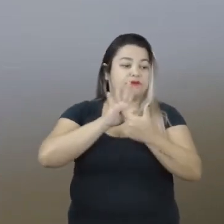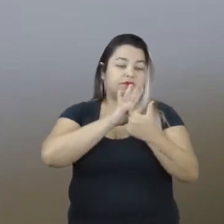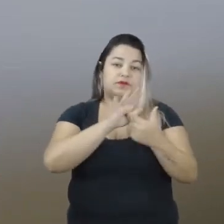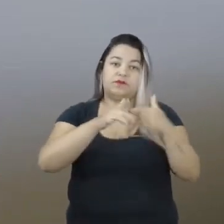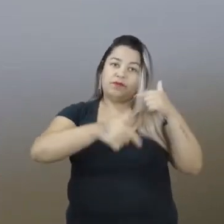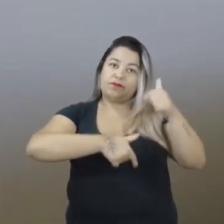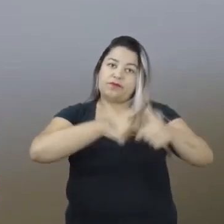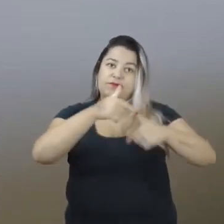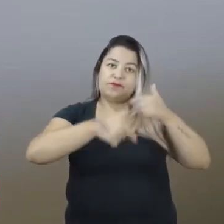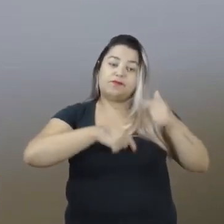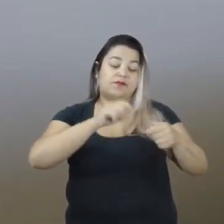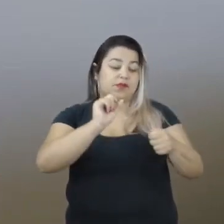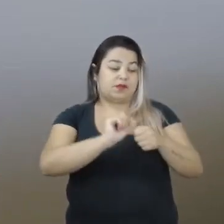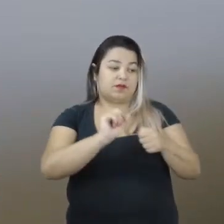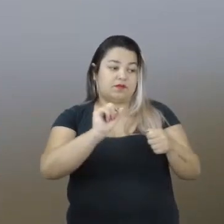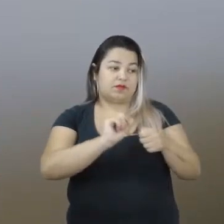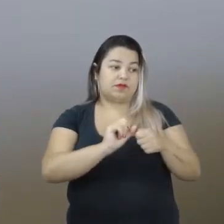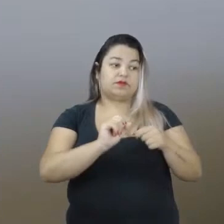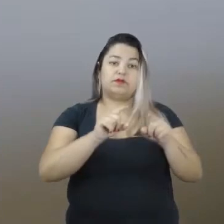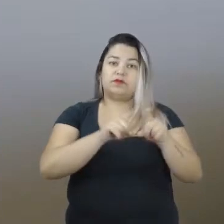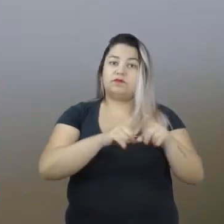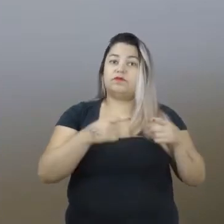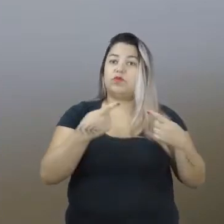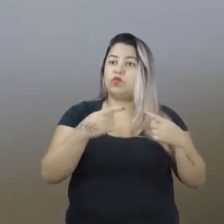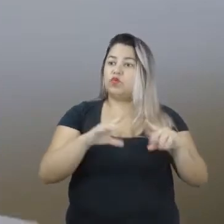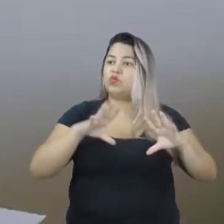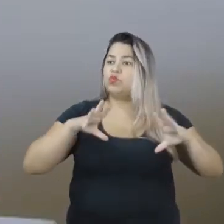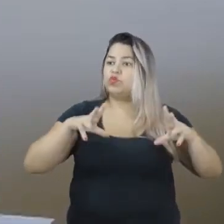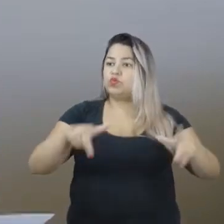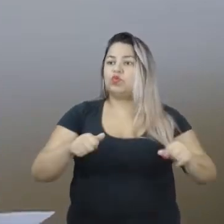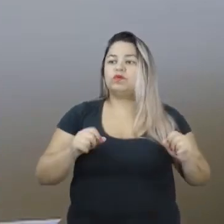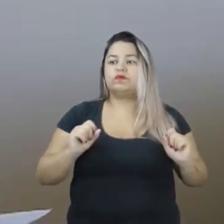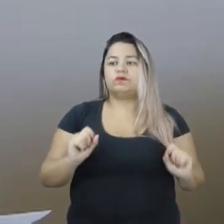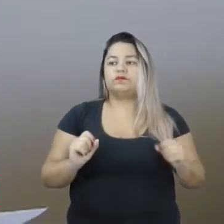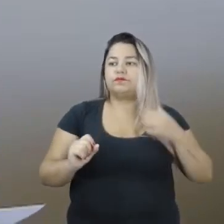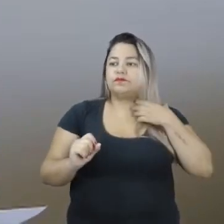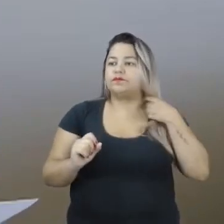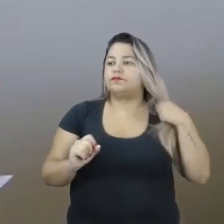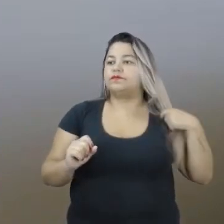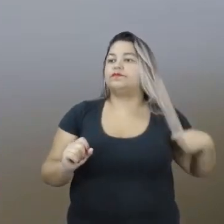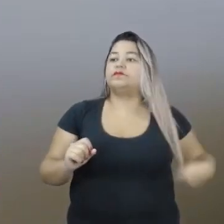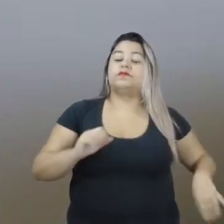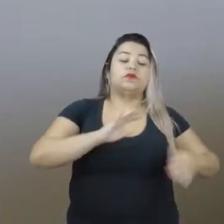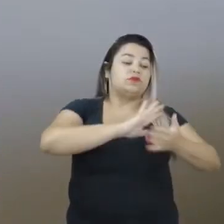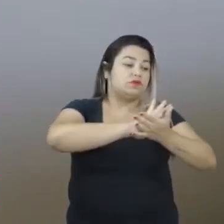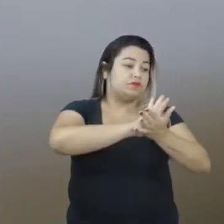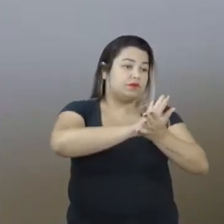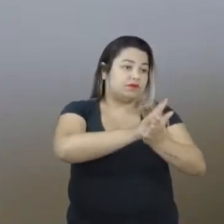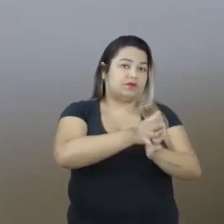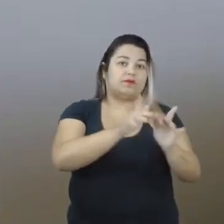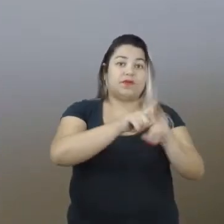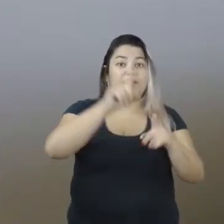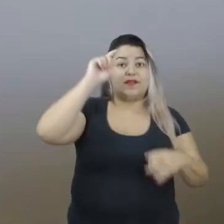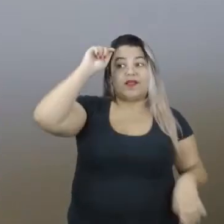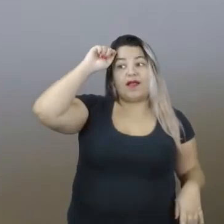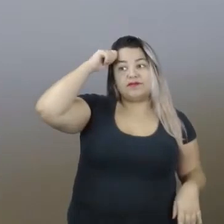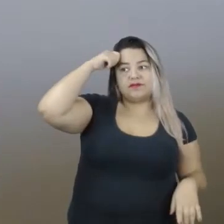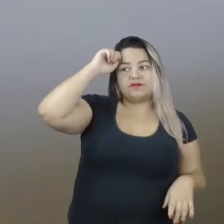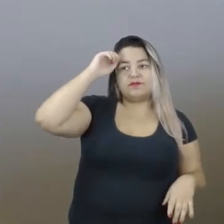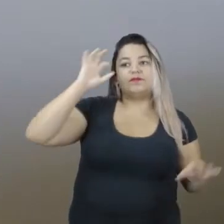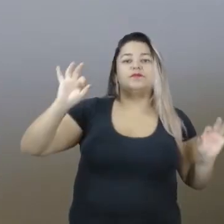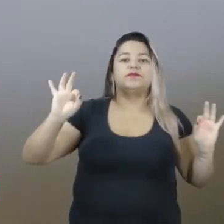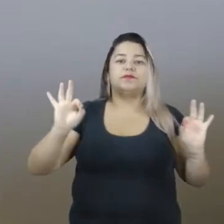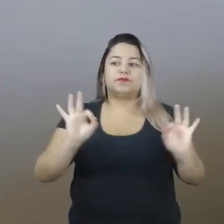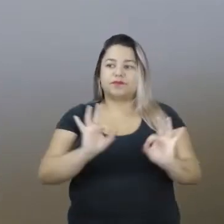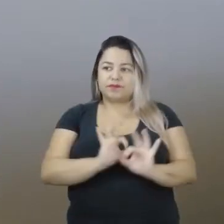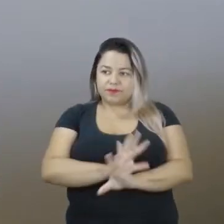sempre fizeram e fazem, né, no combate a todo tipo de preconceito e racismo. Para